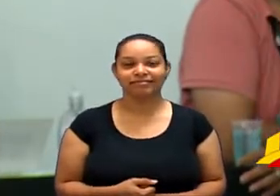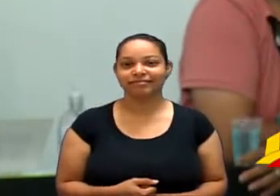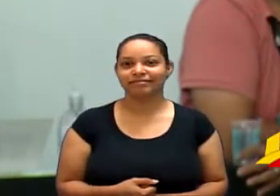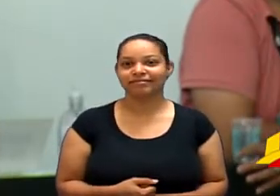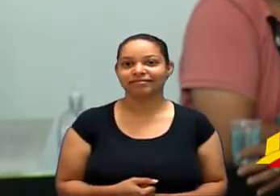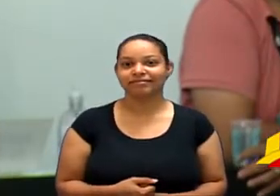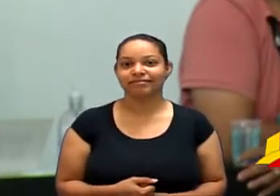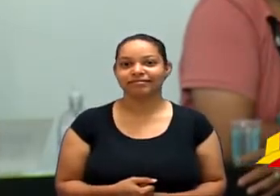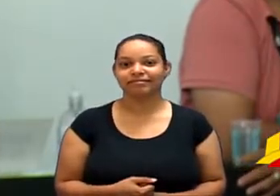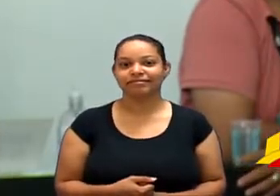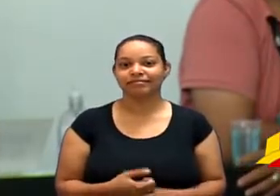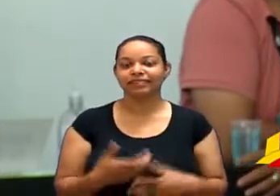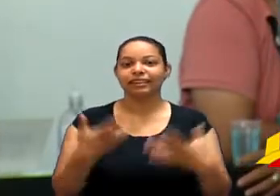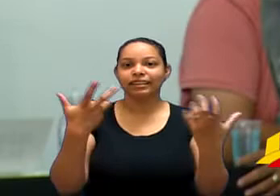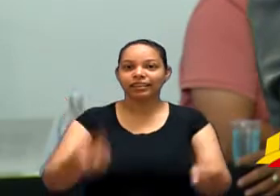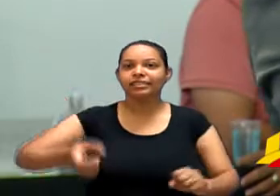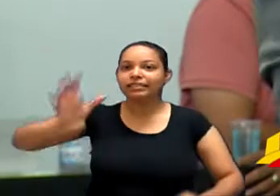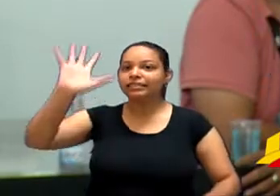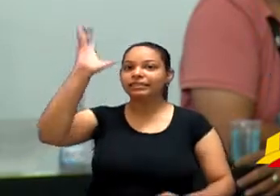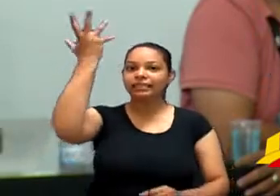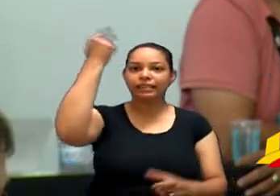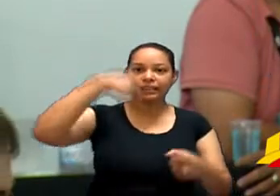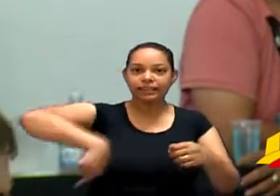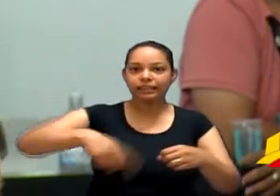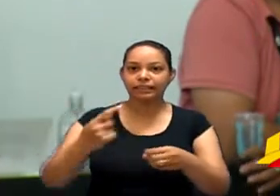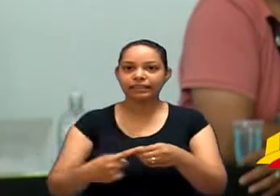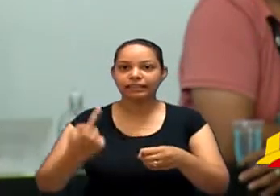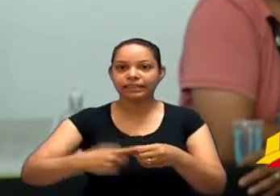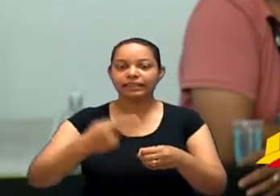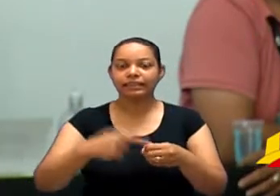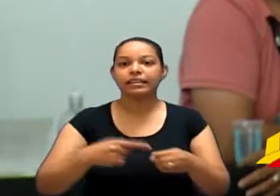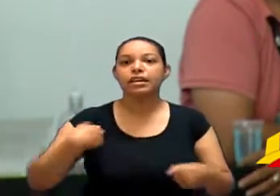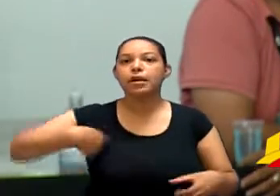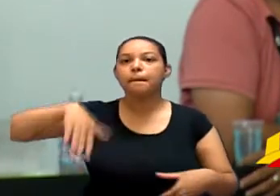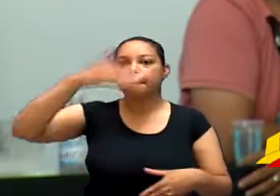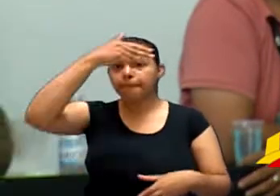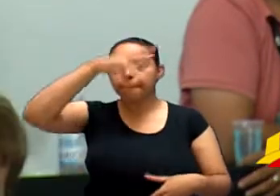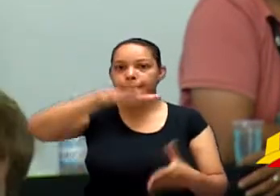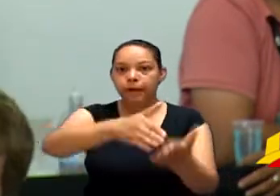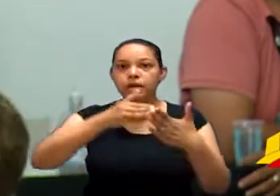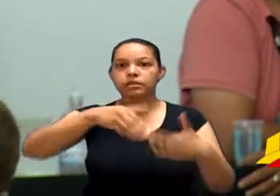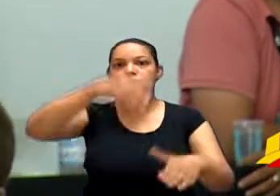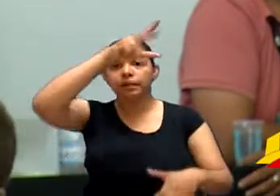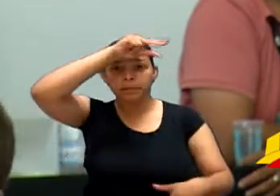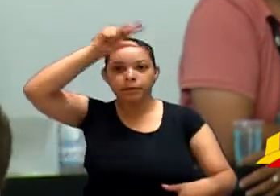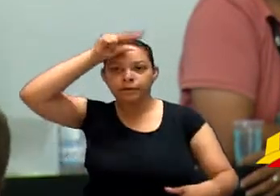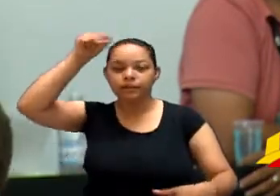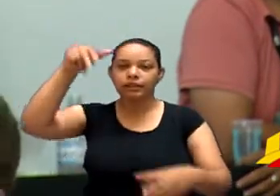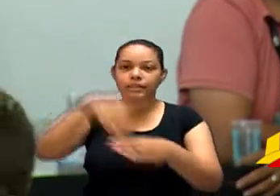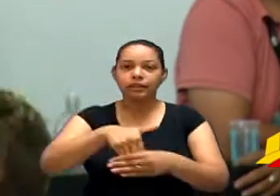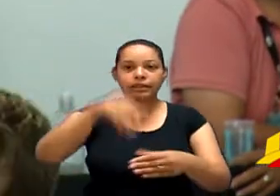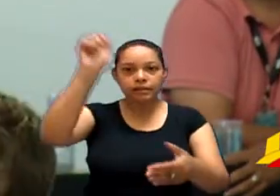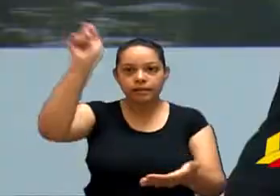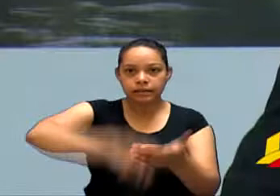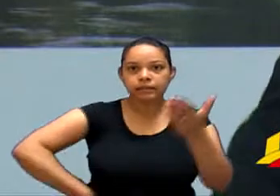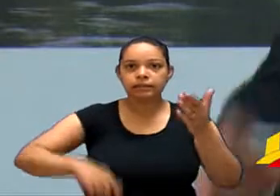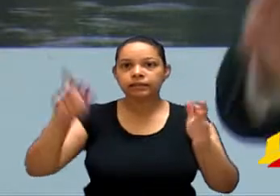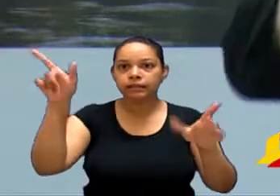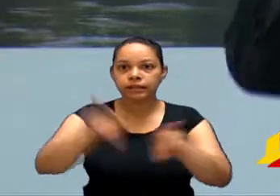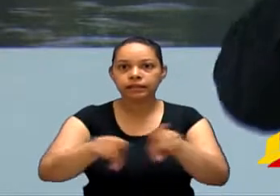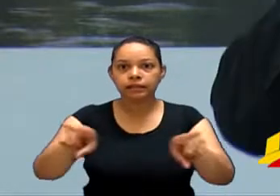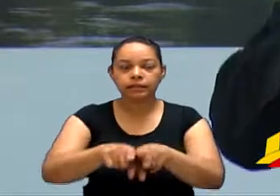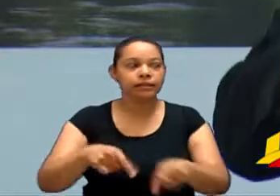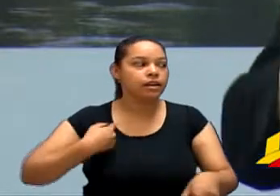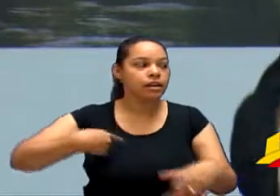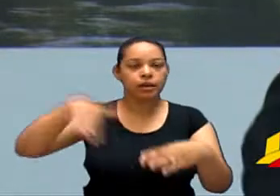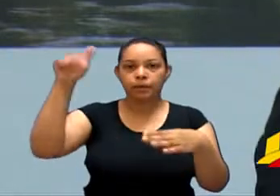aconteceu em outra cidade porque o prefeito assinou então peço com o prefeito assine também conta comigo eu não quero deixar você triste eu tenho